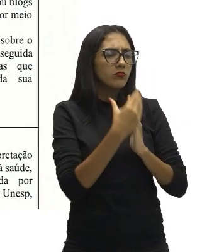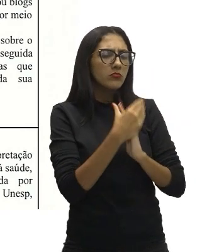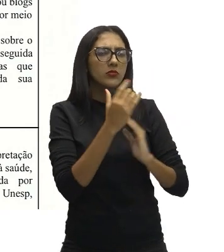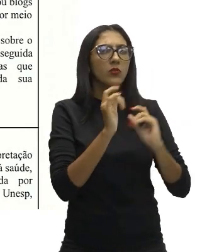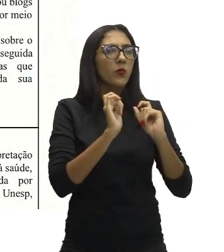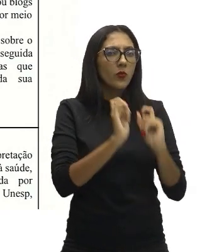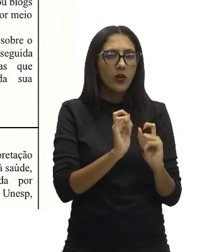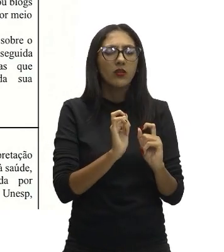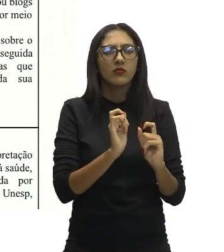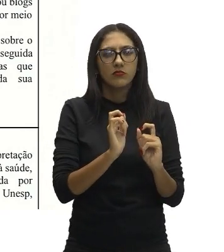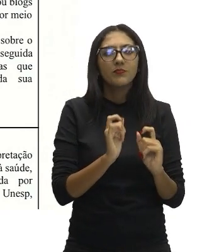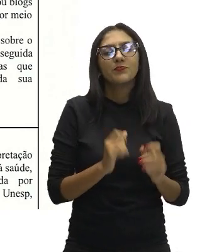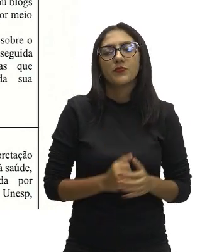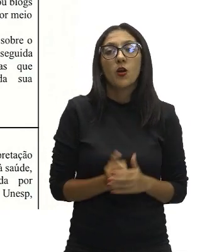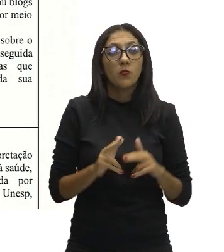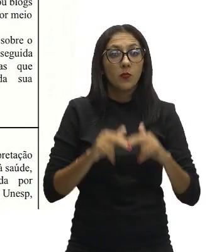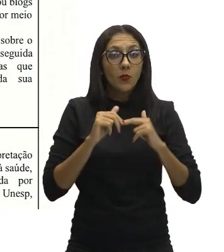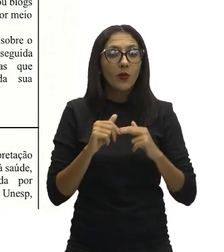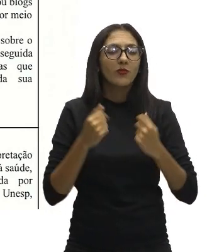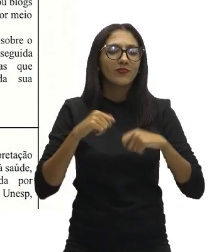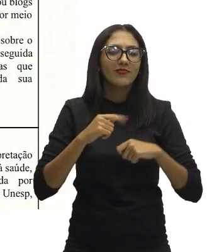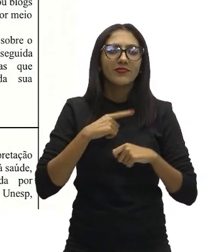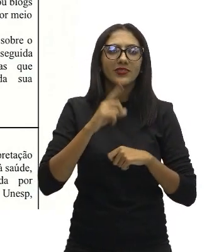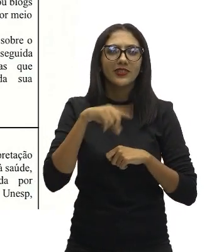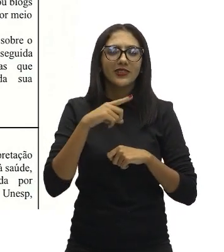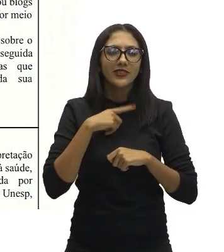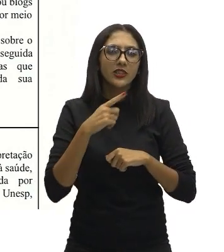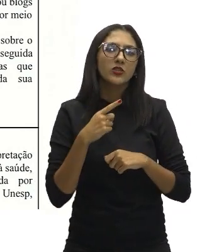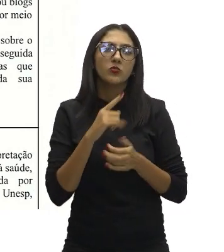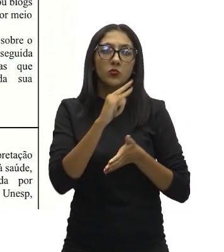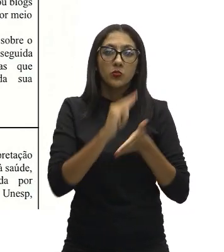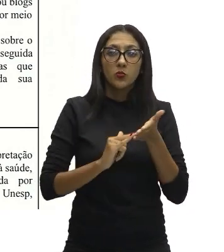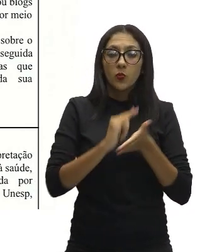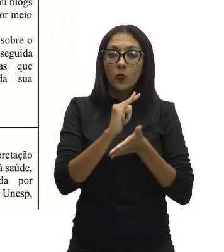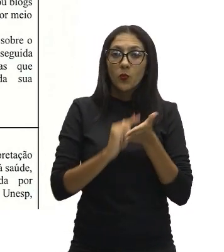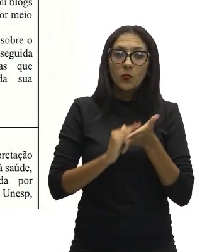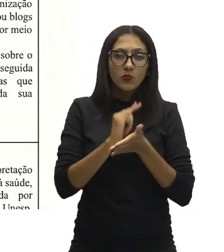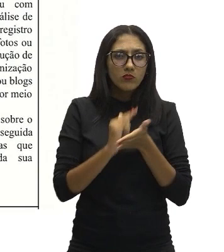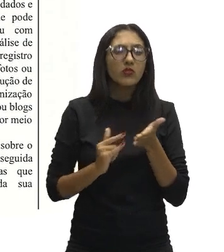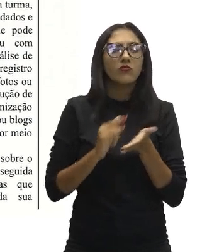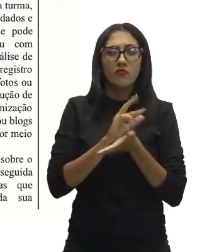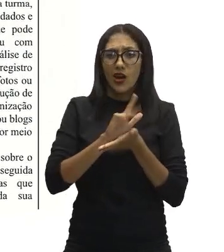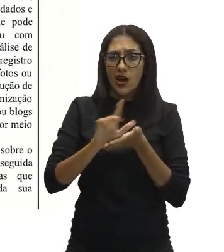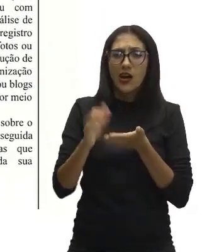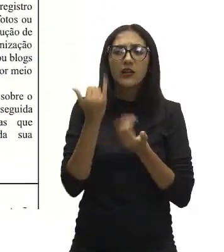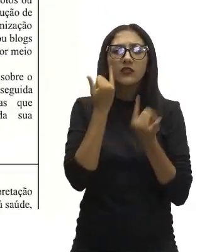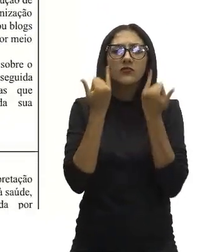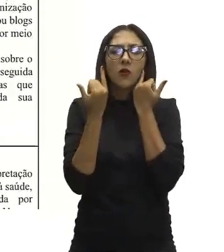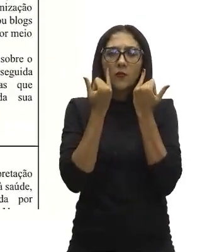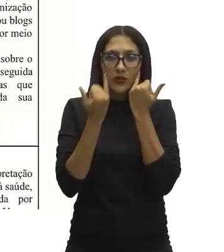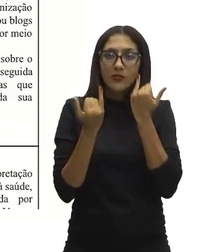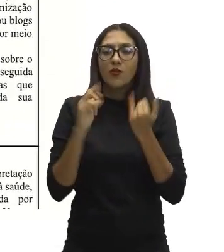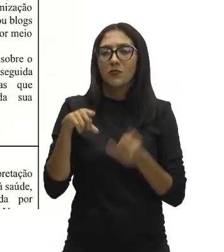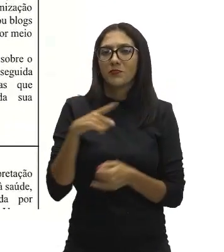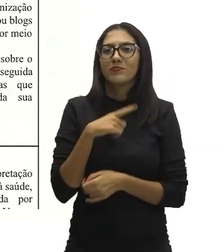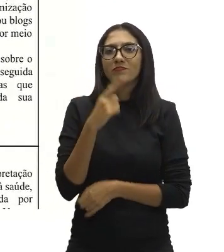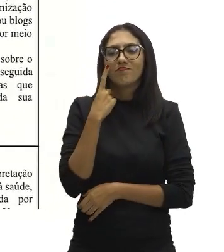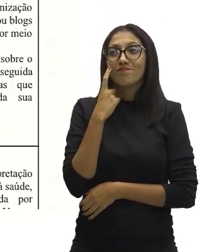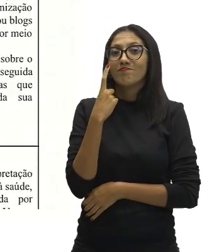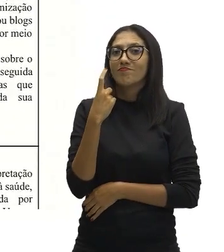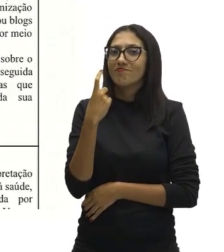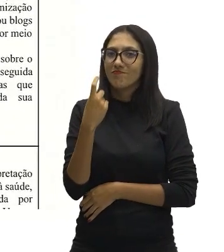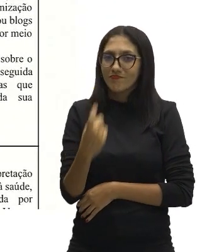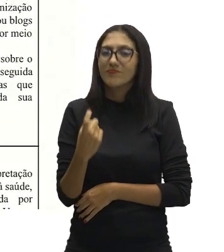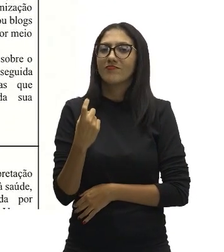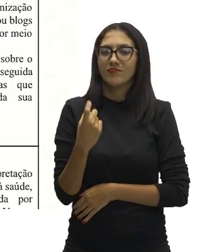Então, é um documento completo, né, que nós temos muito interesse, né? Uma ferramenta para que